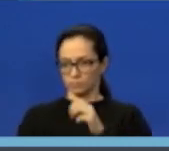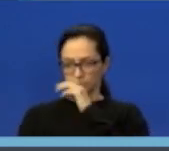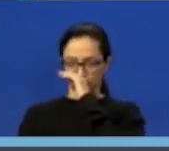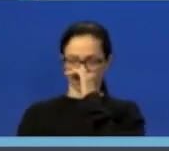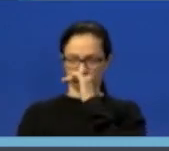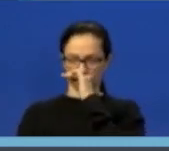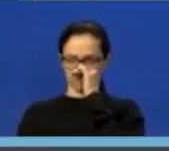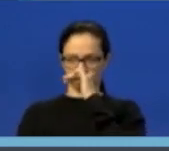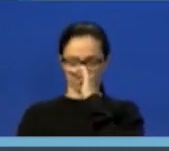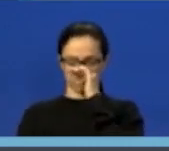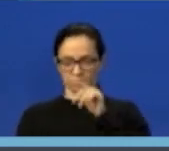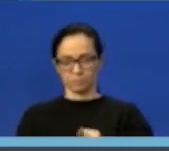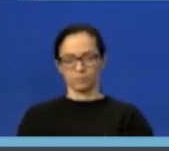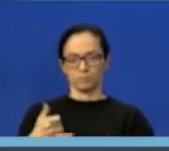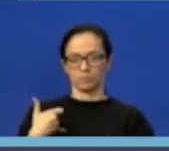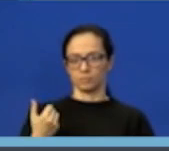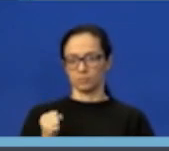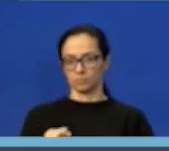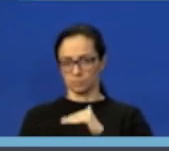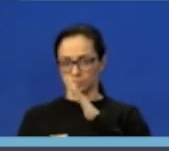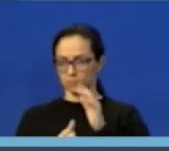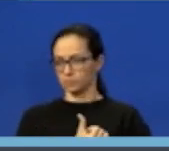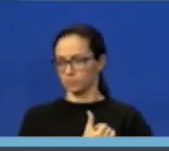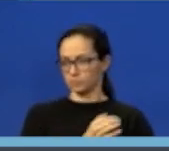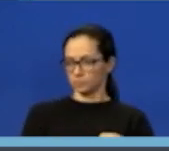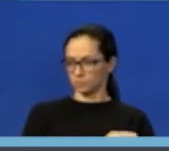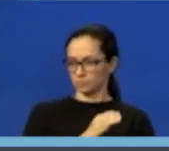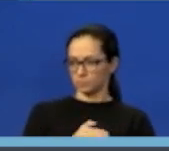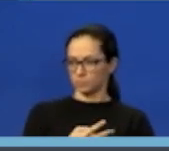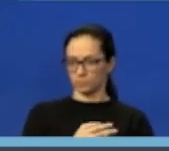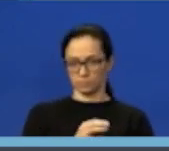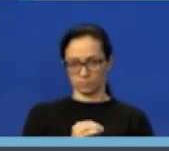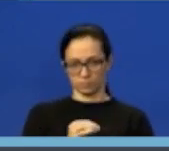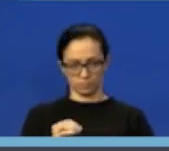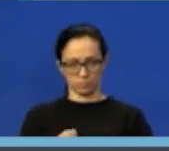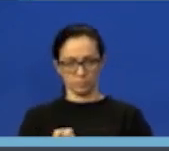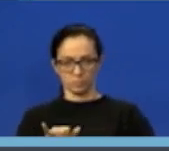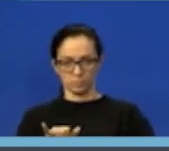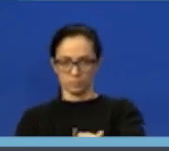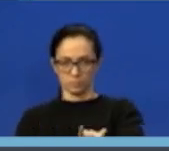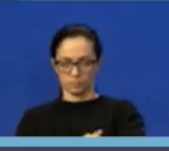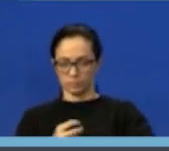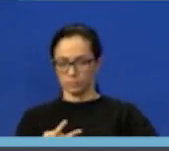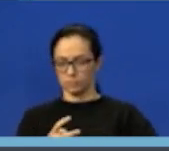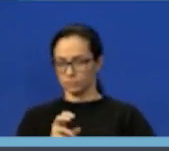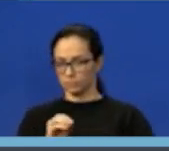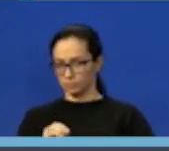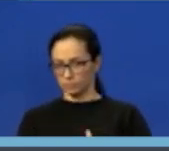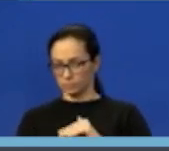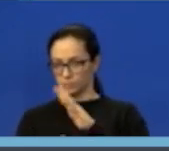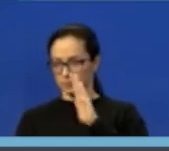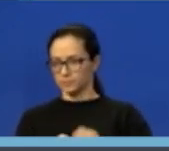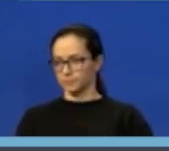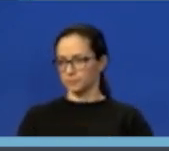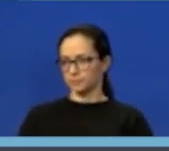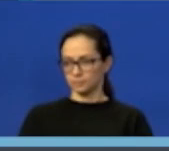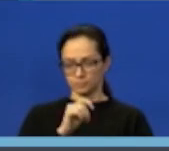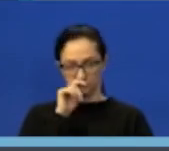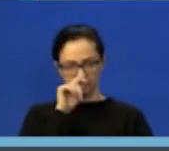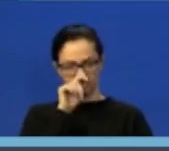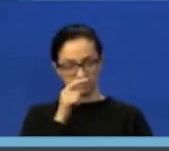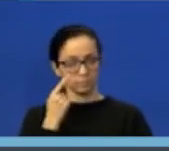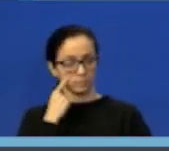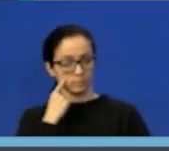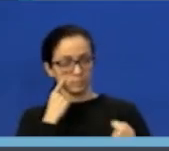em crianças após 8 anos de idade de 60 a 200 e na obesidade, por exemplo, acima de 250. Aqui tem um recado para